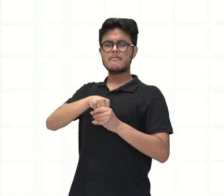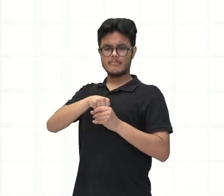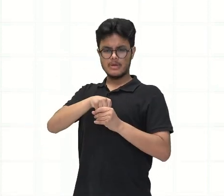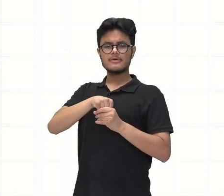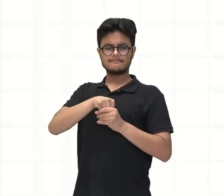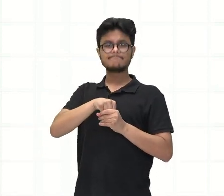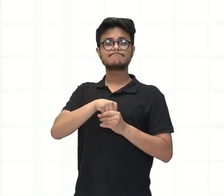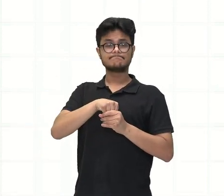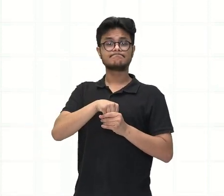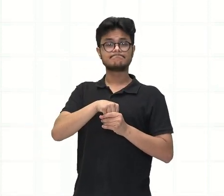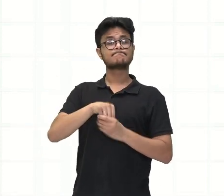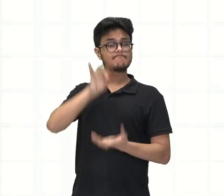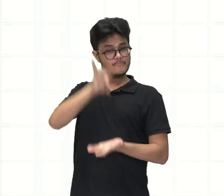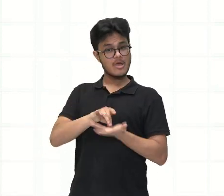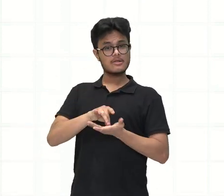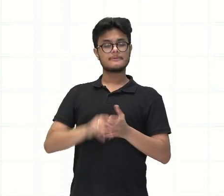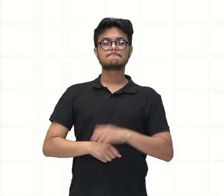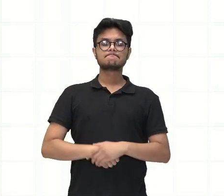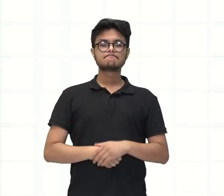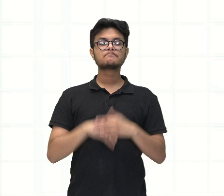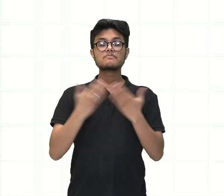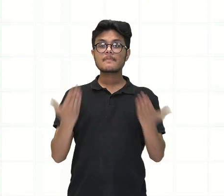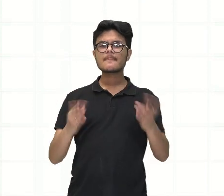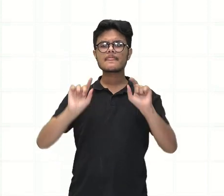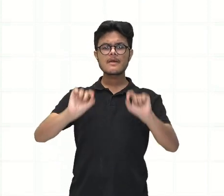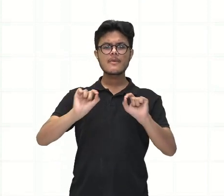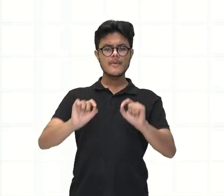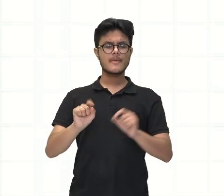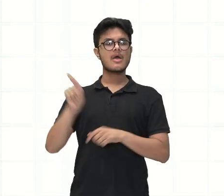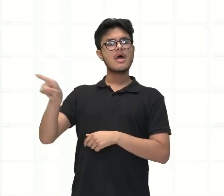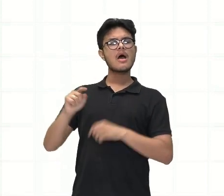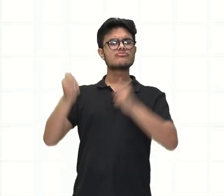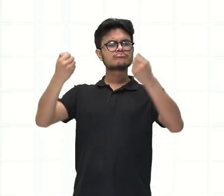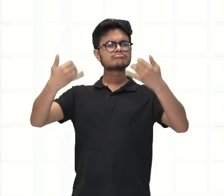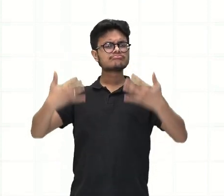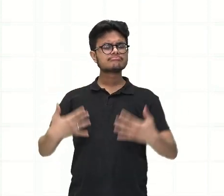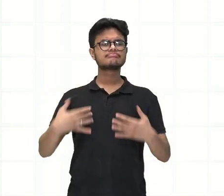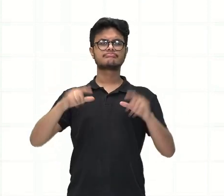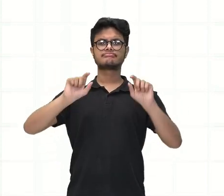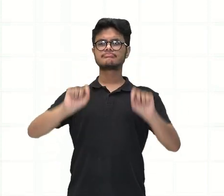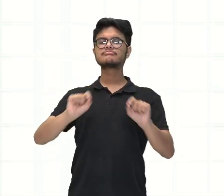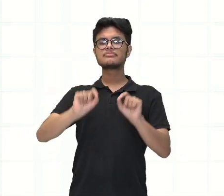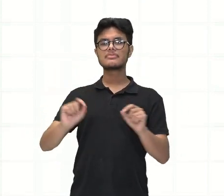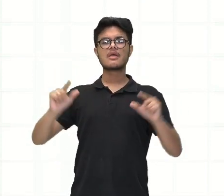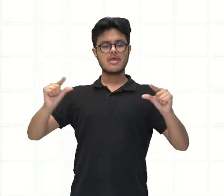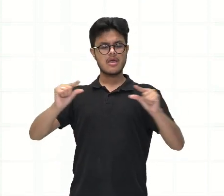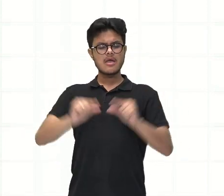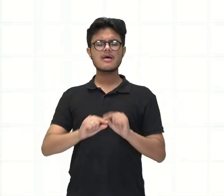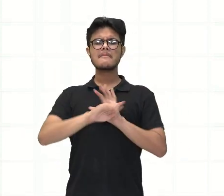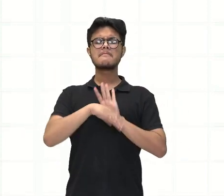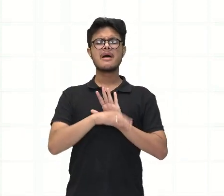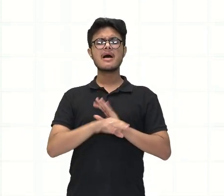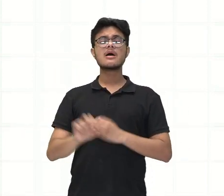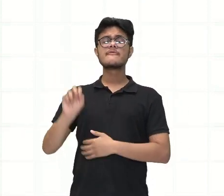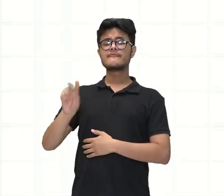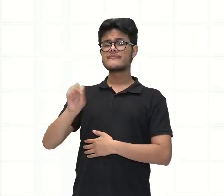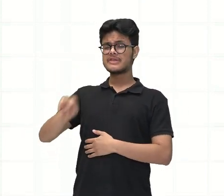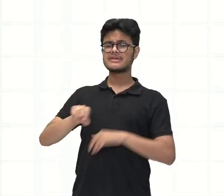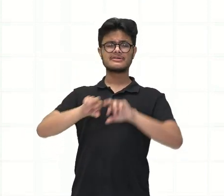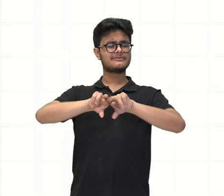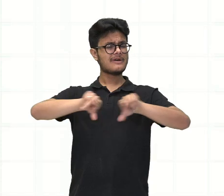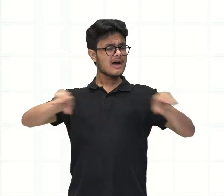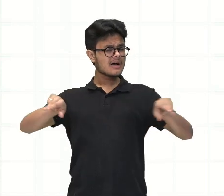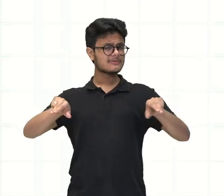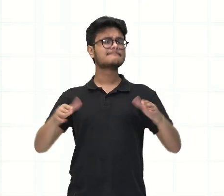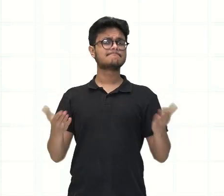causar doenças. E, basicamente, estes micro-organismos são bactérias,